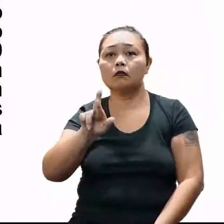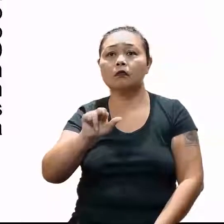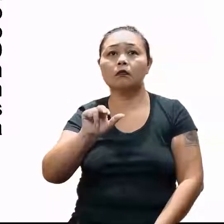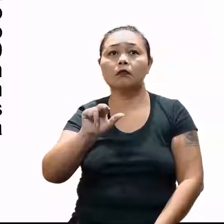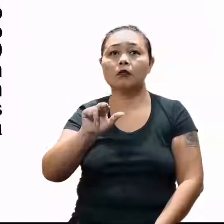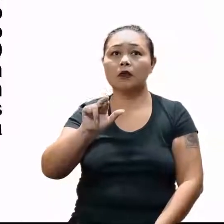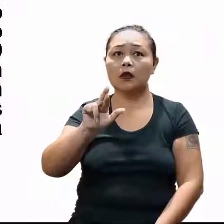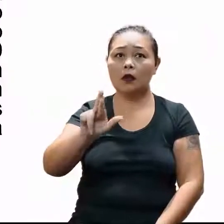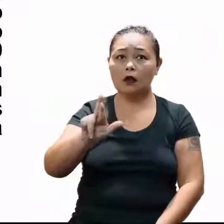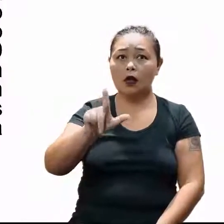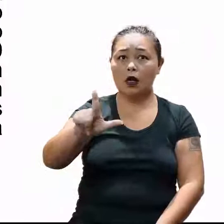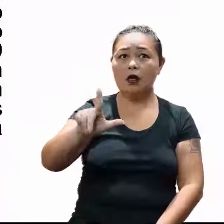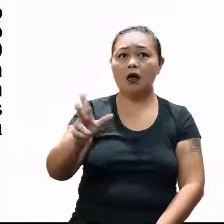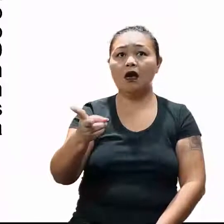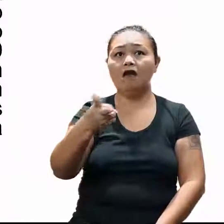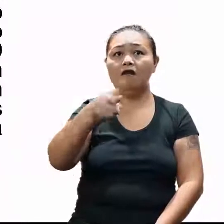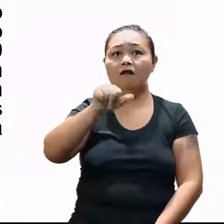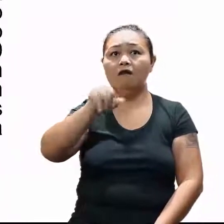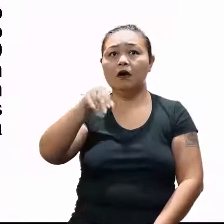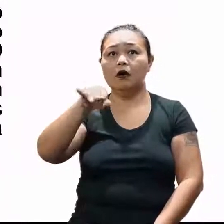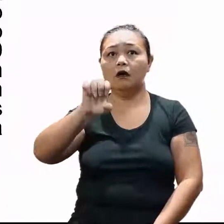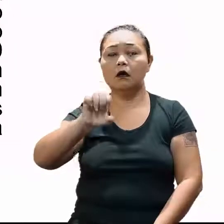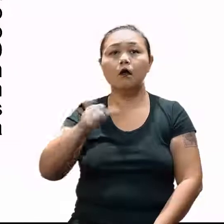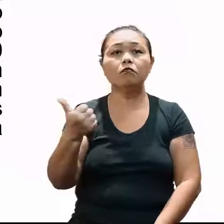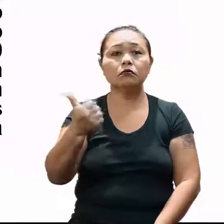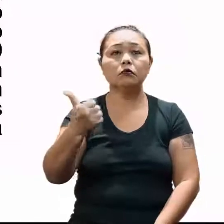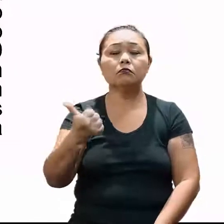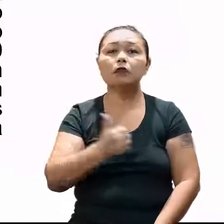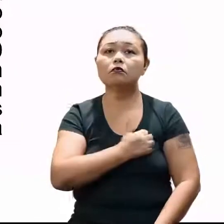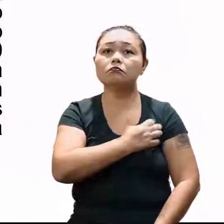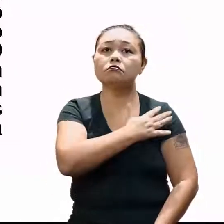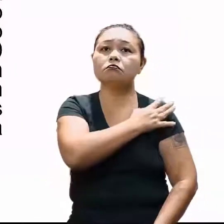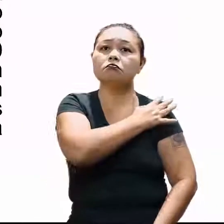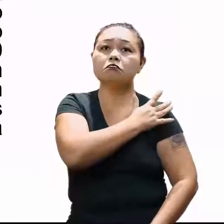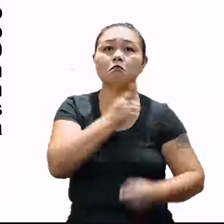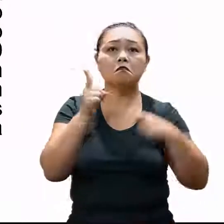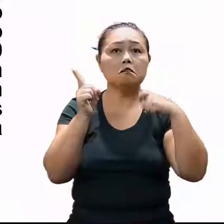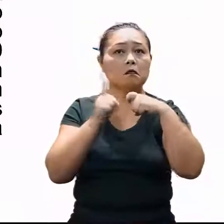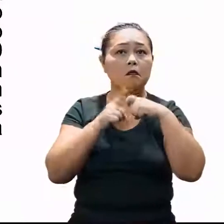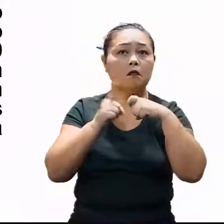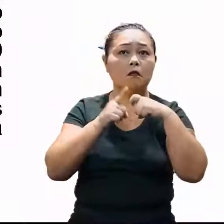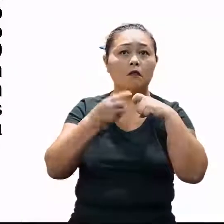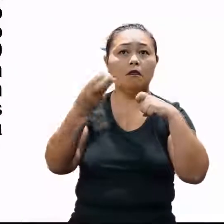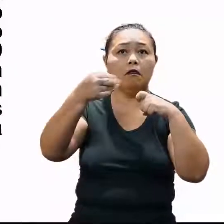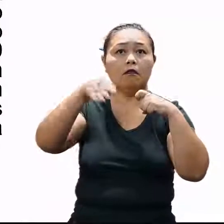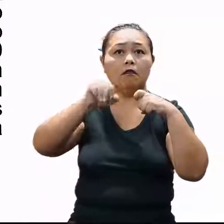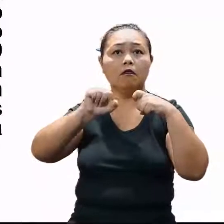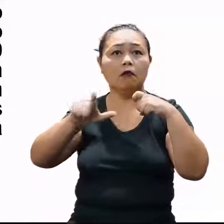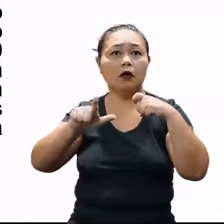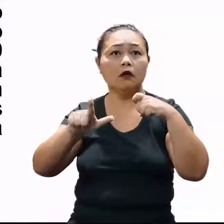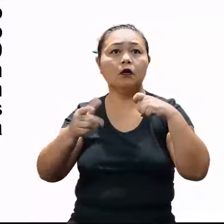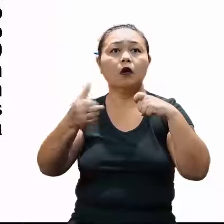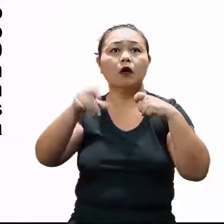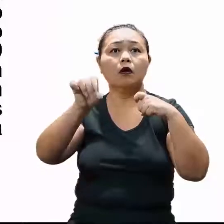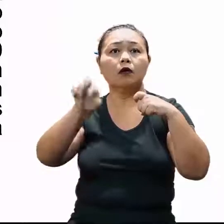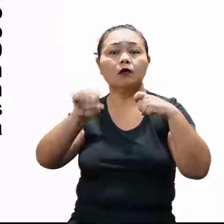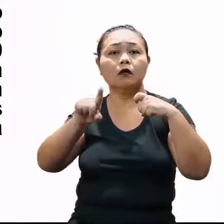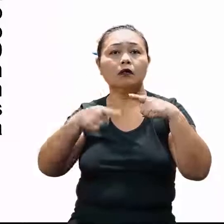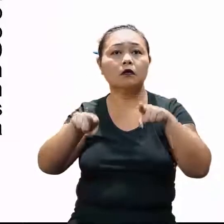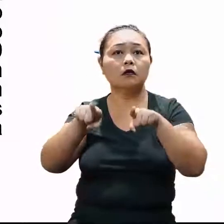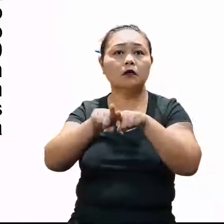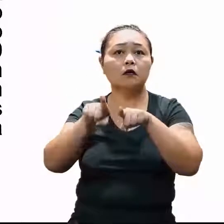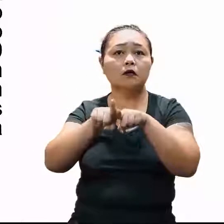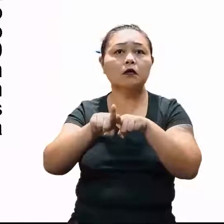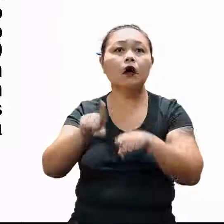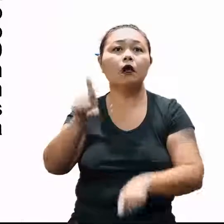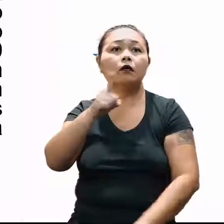primeiro tenente médico Manuel de Andrade, tenente Carlos Carmos de Oliveira Melo e Américo